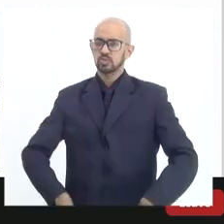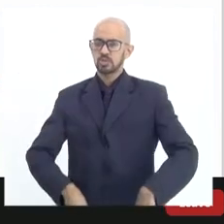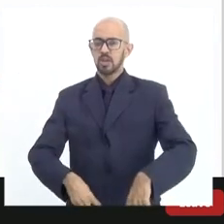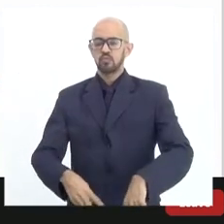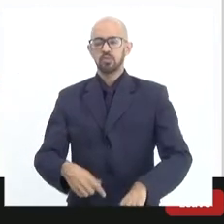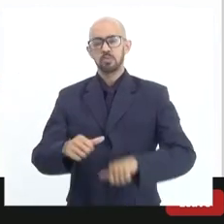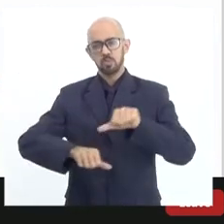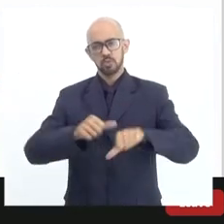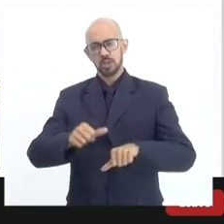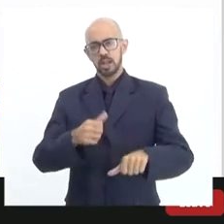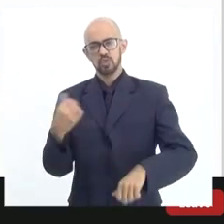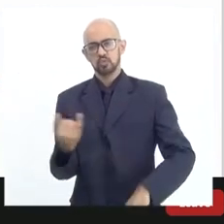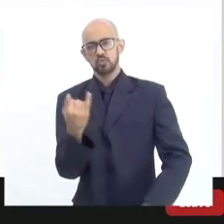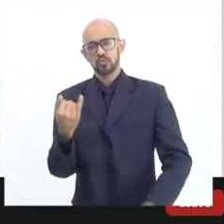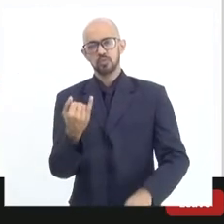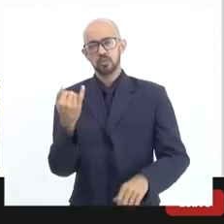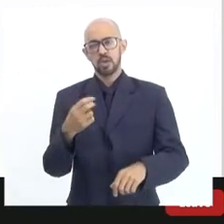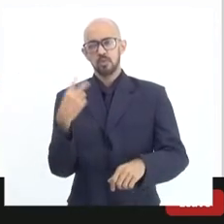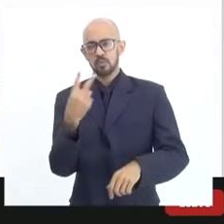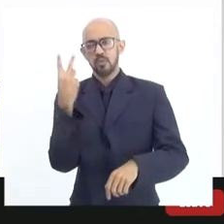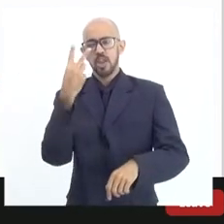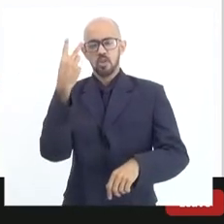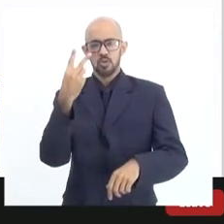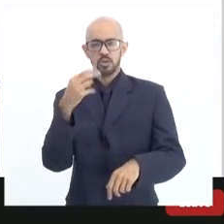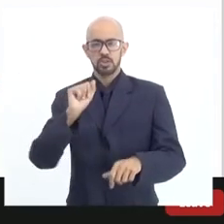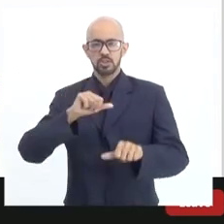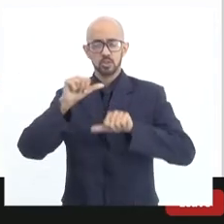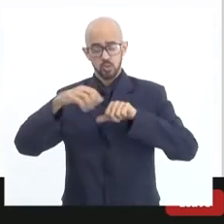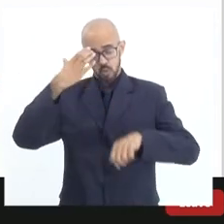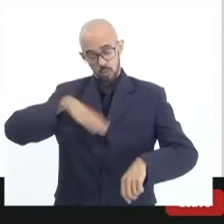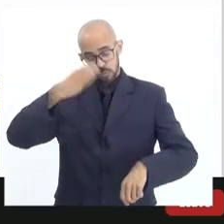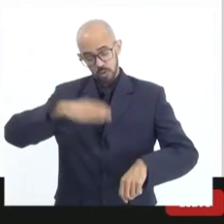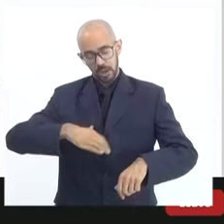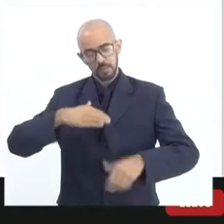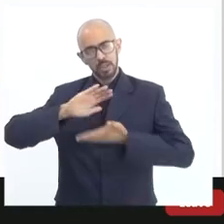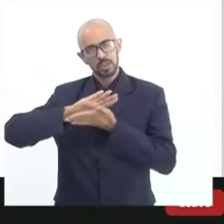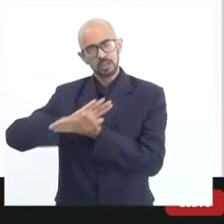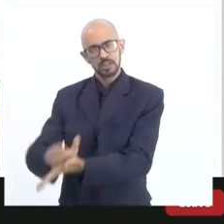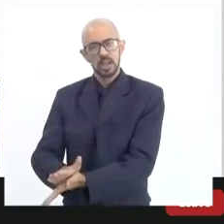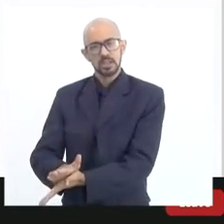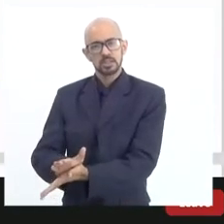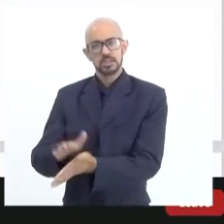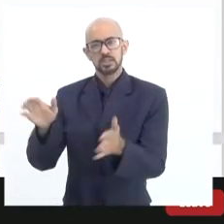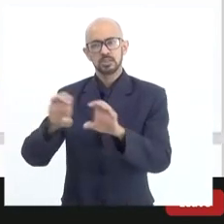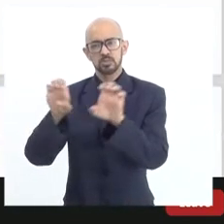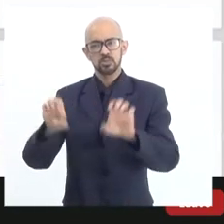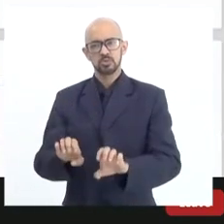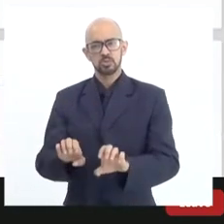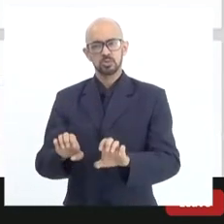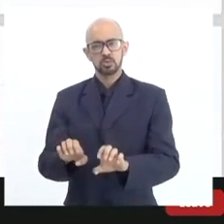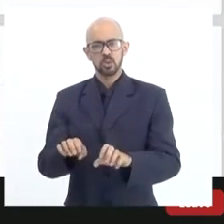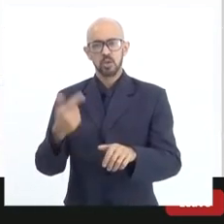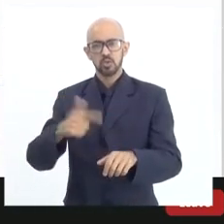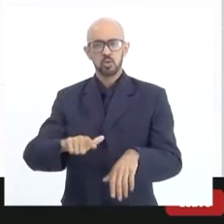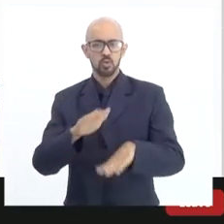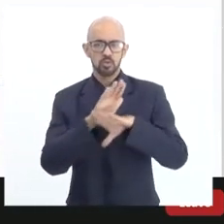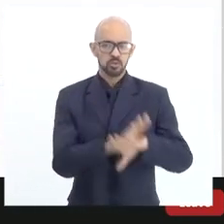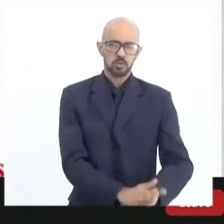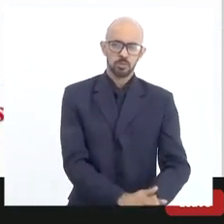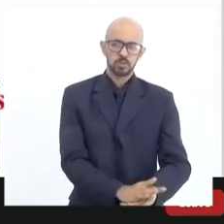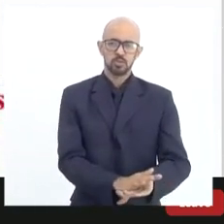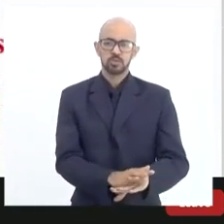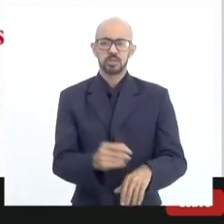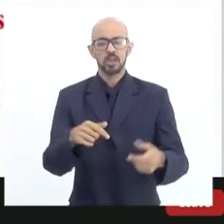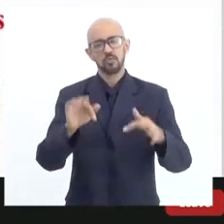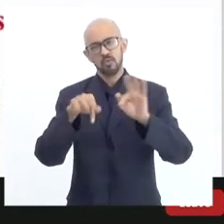as estruturas e os comportamentos que perpetuam o racismo sistemático e outras formas de opressão. E aí eu vou terminando